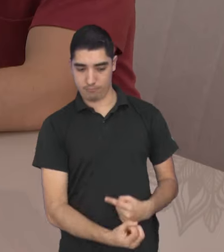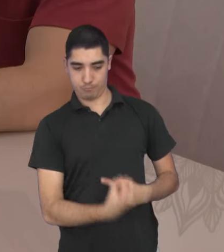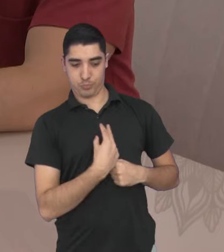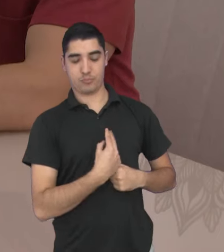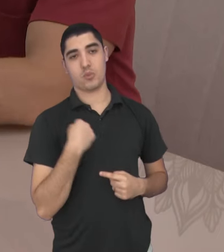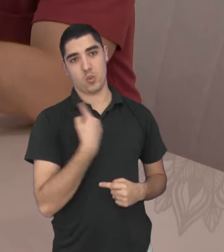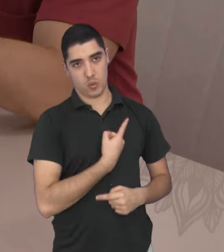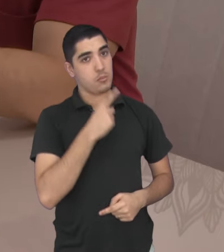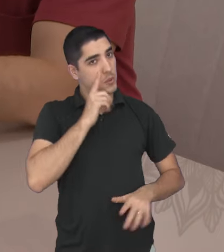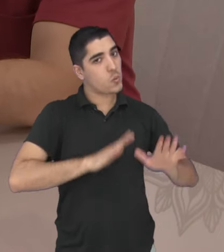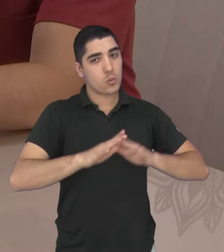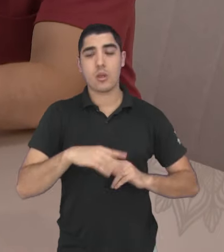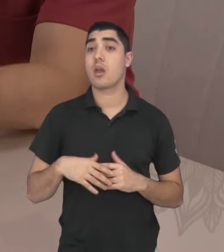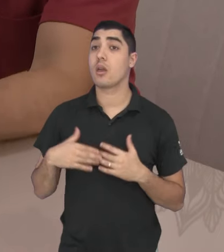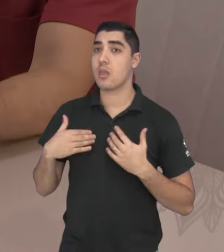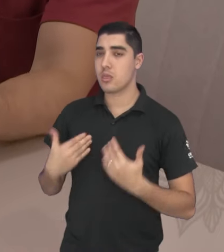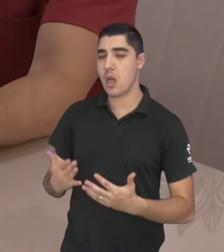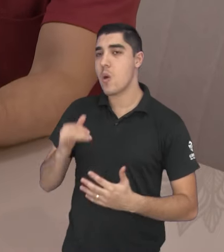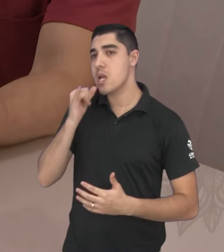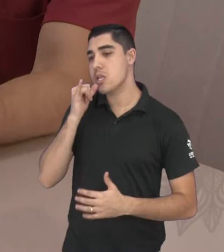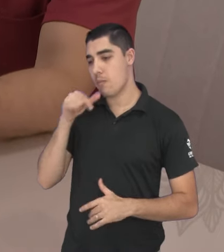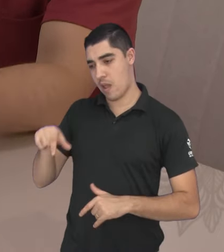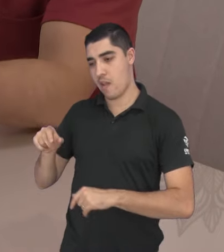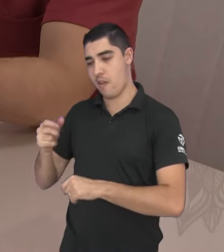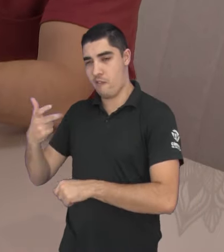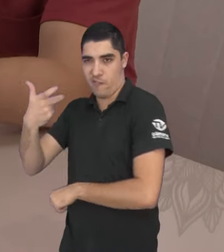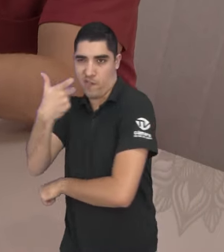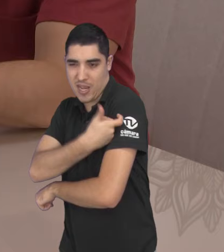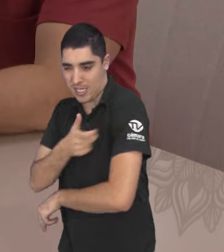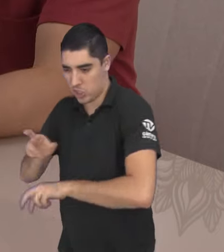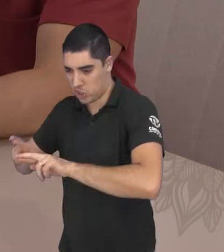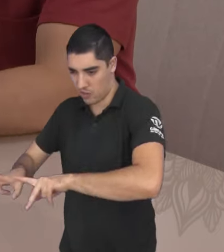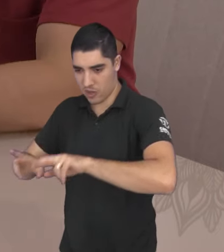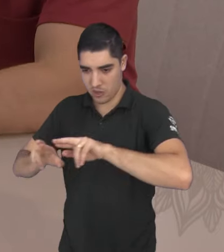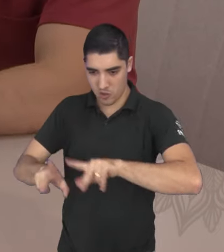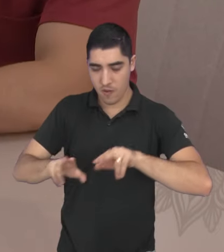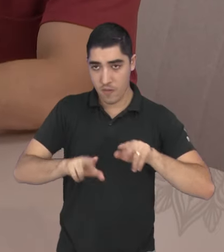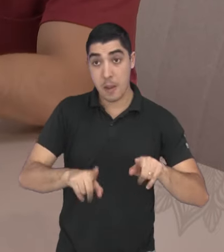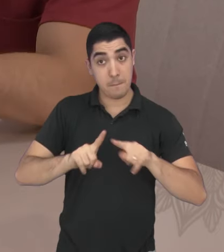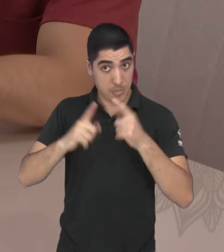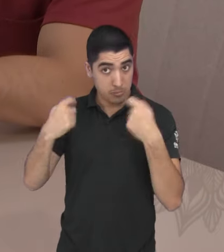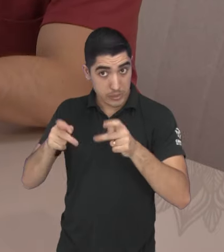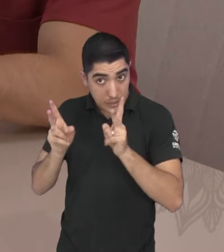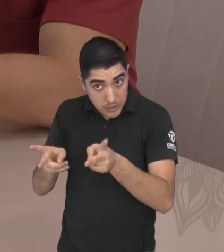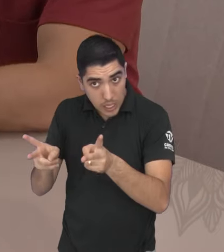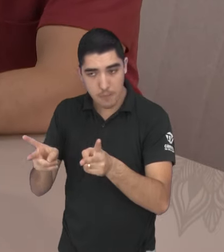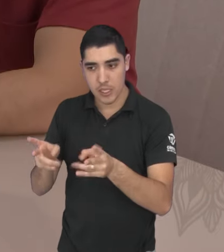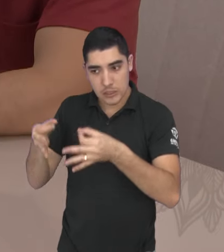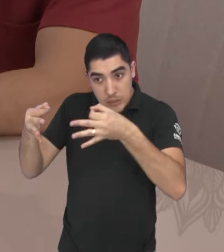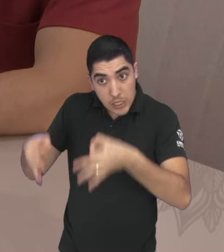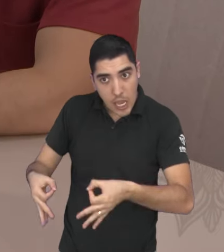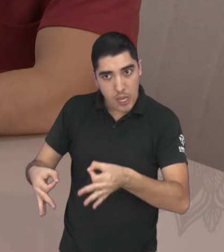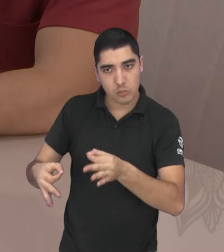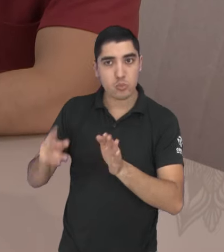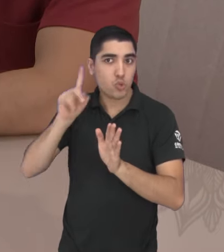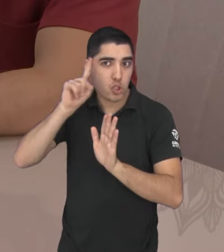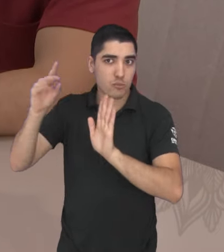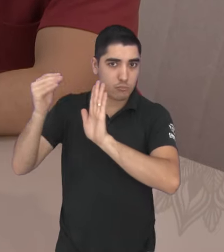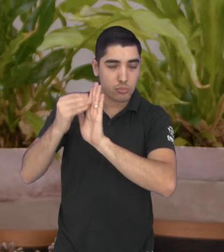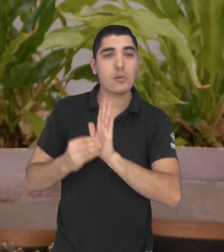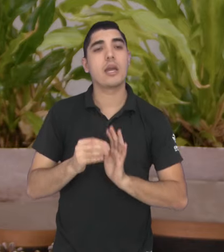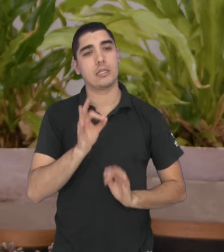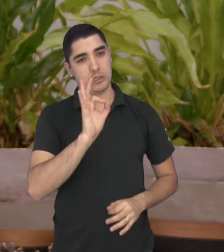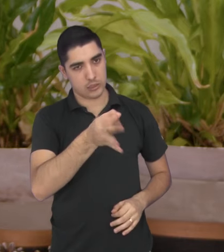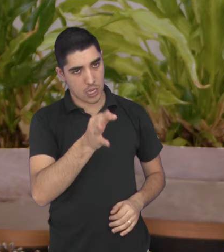Sim. Então, por mais que não sejam as mesmas vacinas, os mesmos protocolos, precisa estar todo mundo...